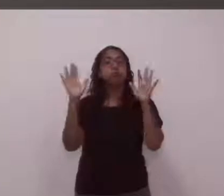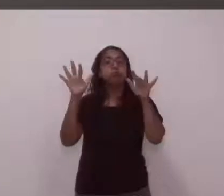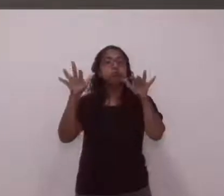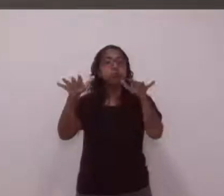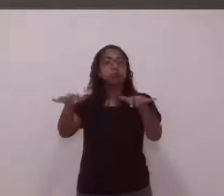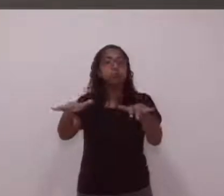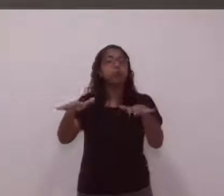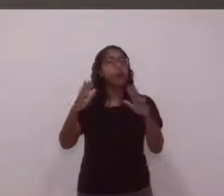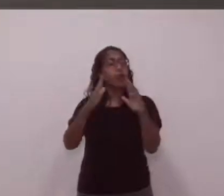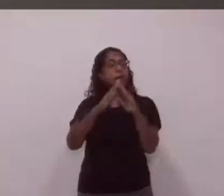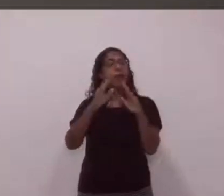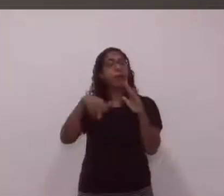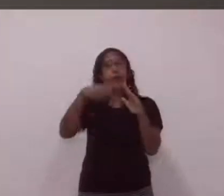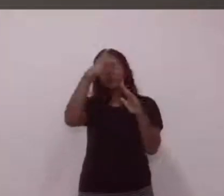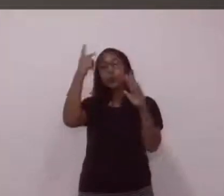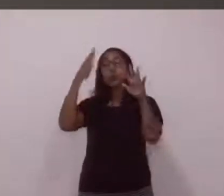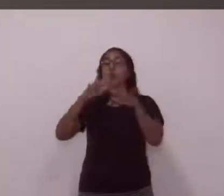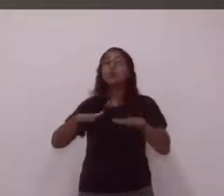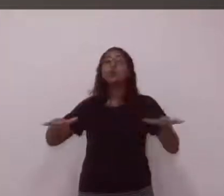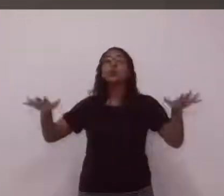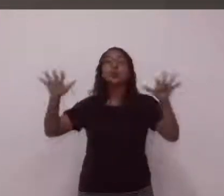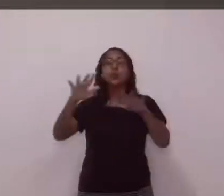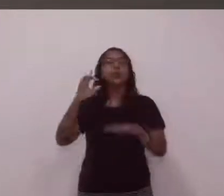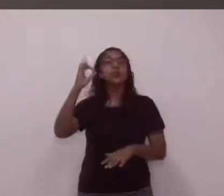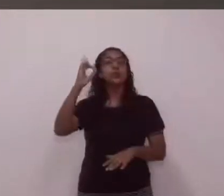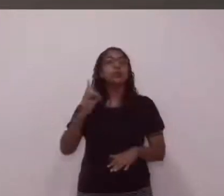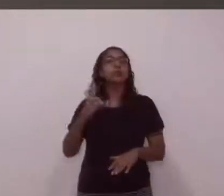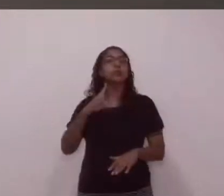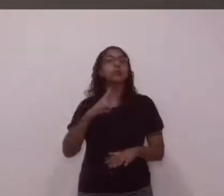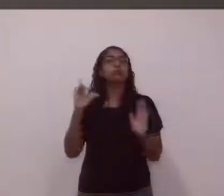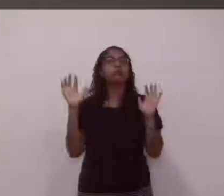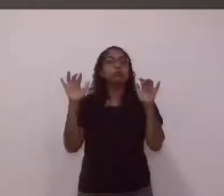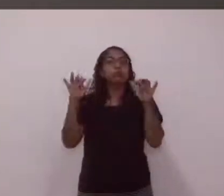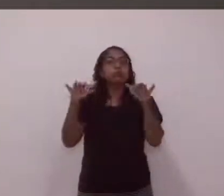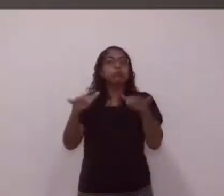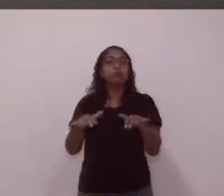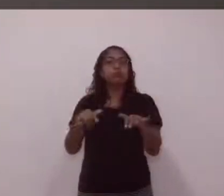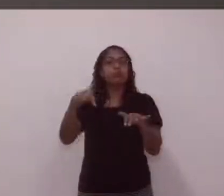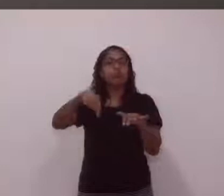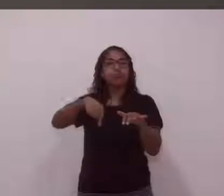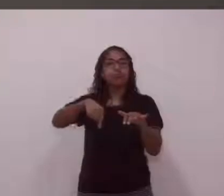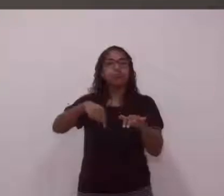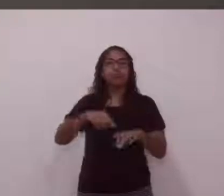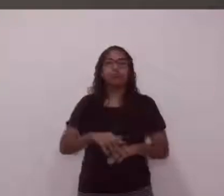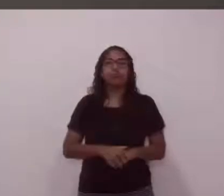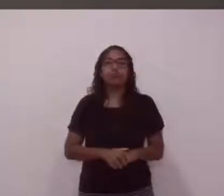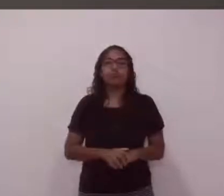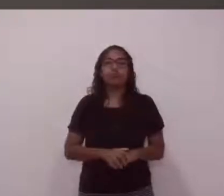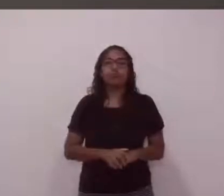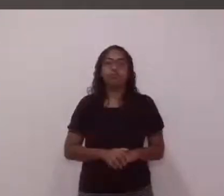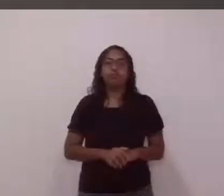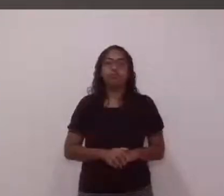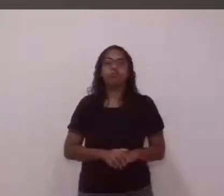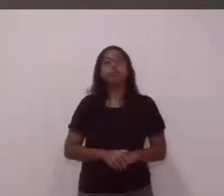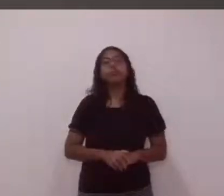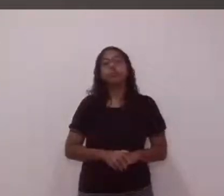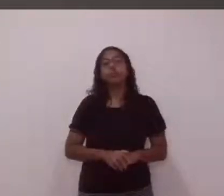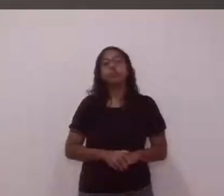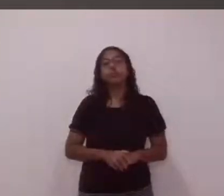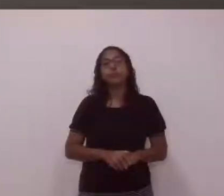receber todos esse é o direito de todos os eleitores e moradores da cidade de Vinheta bom falando da